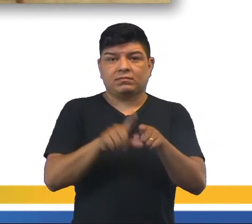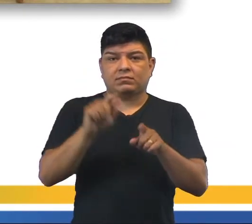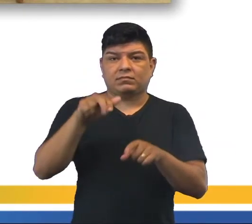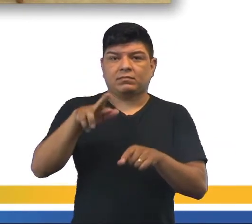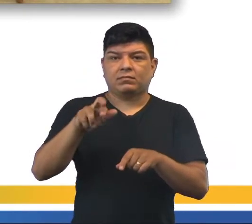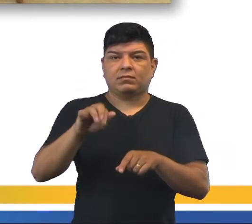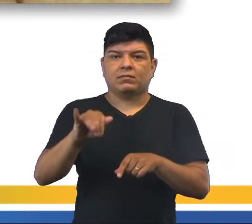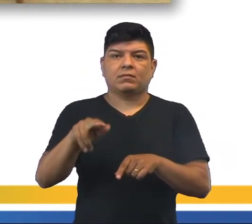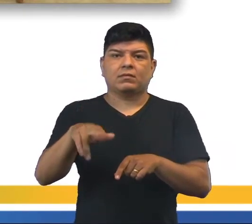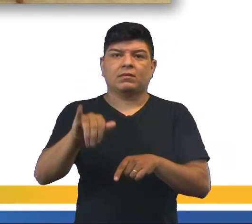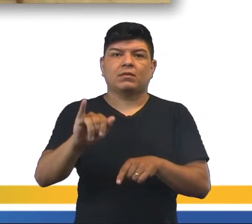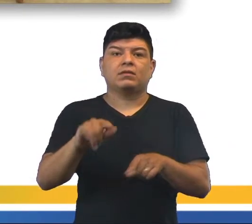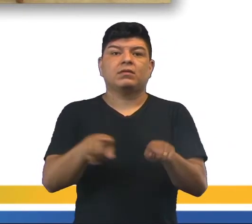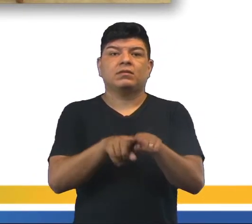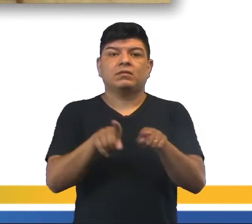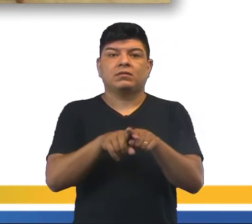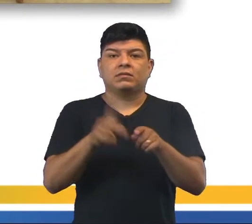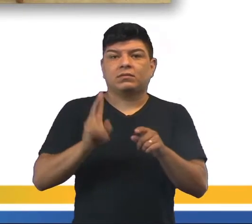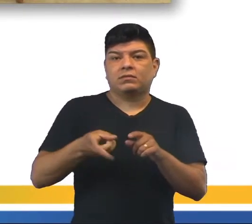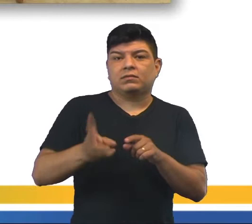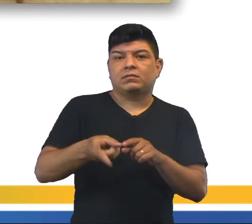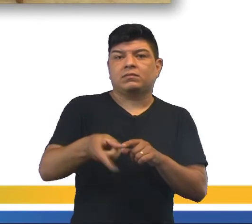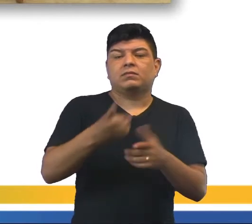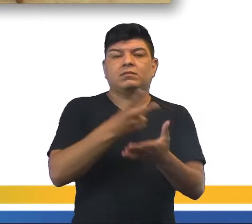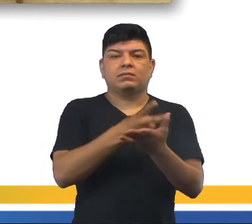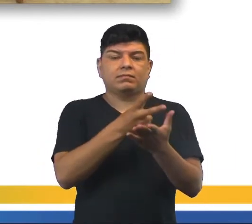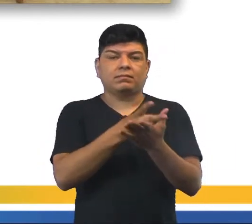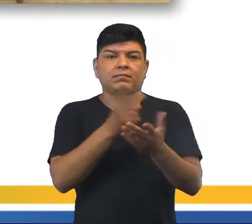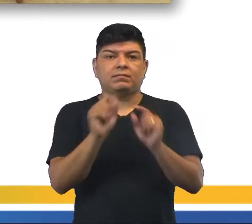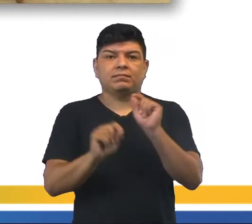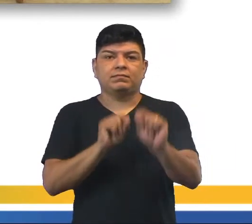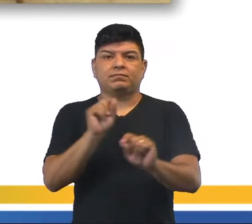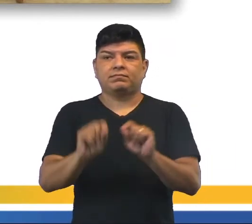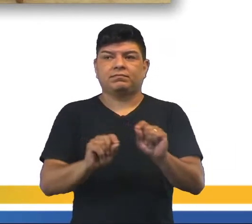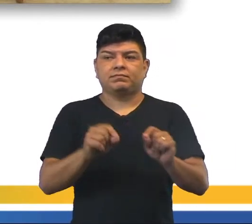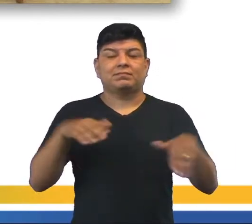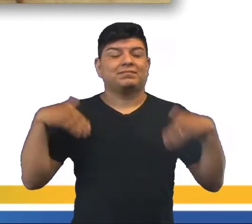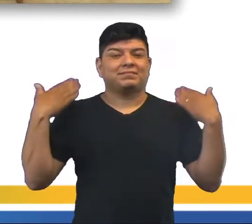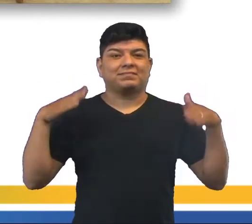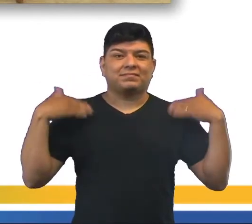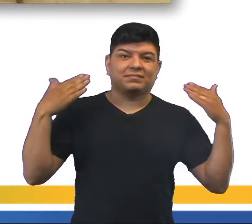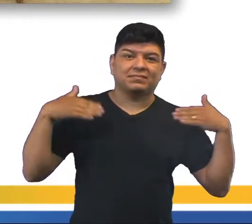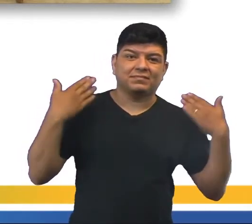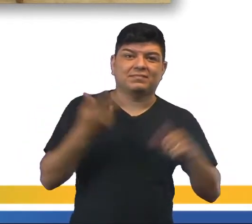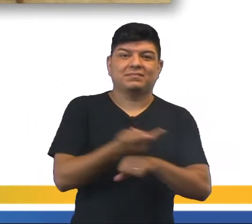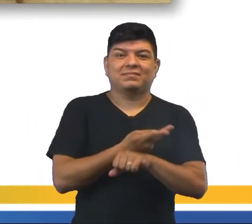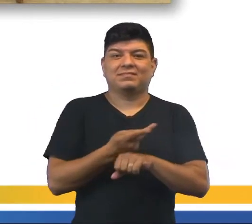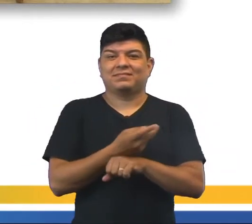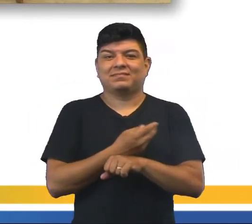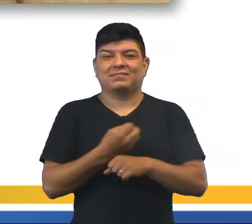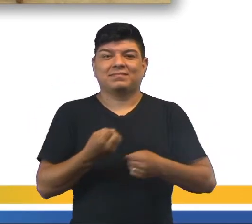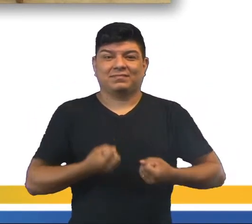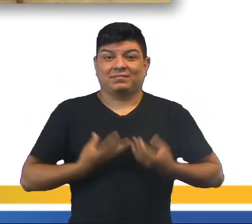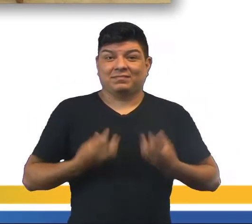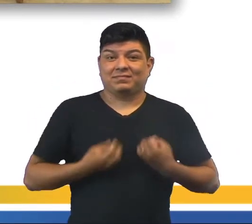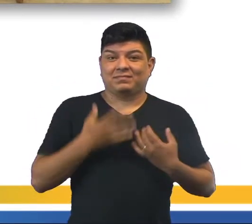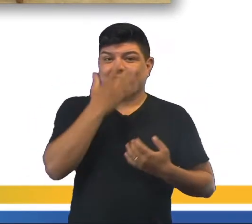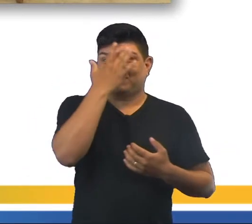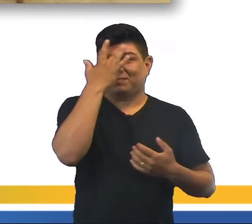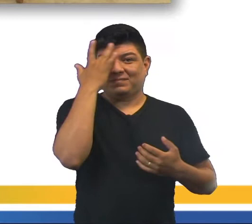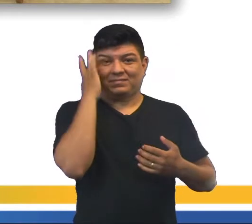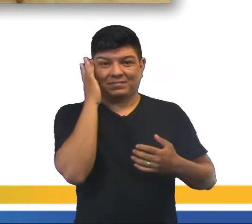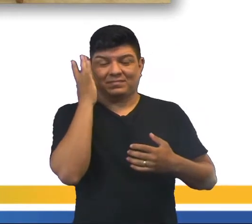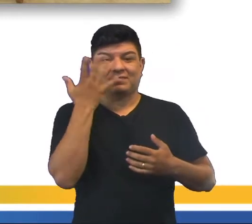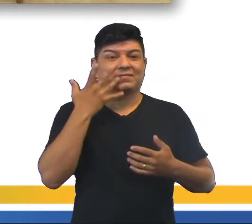aparece cotidianamente na comunidade, sempre com intuito alegre e buscando a harmonia dos participantes.